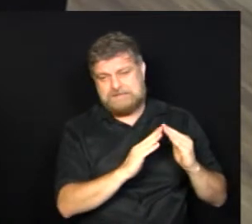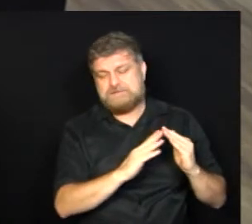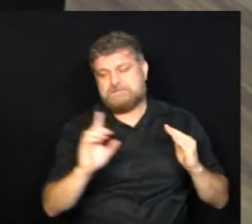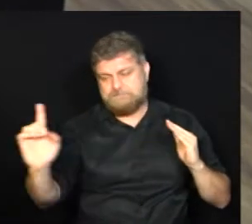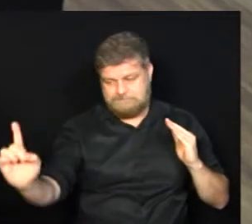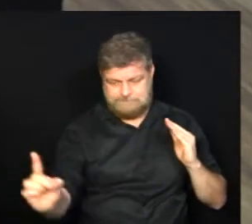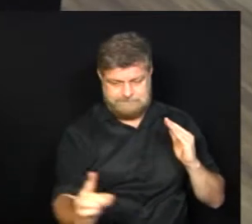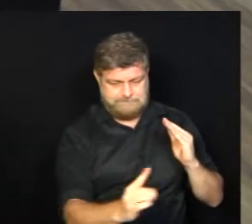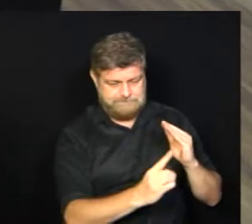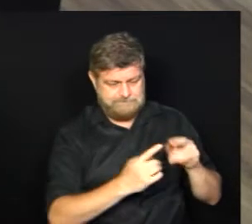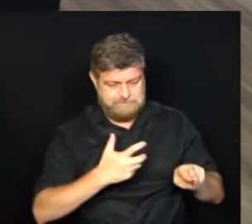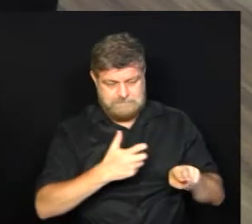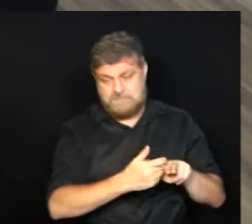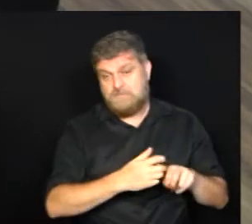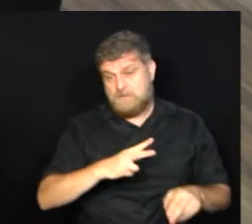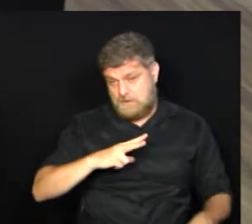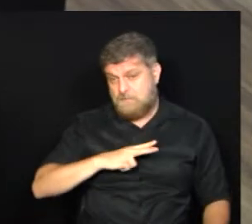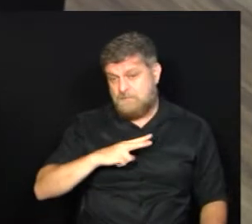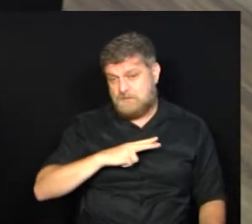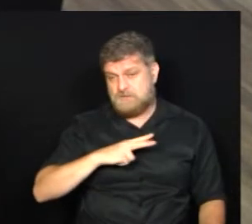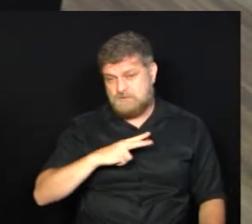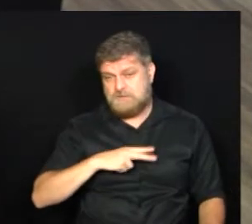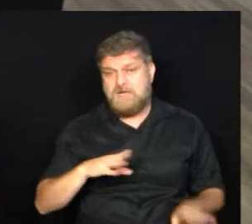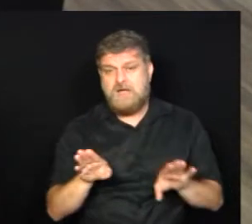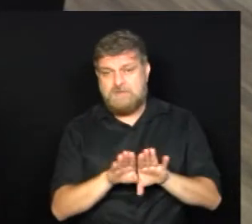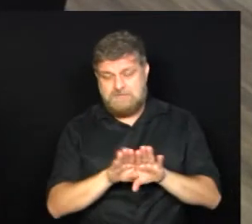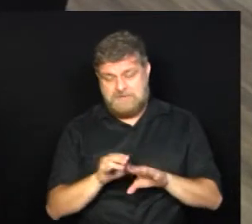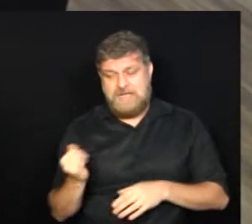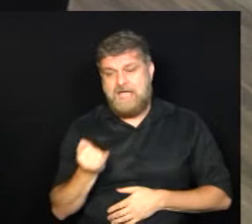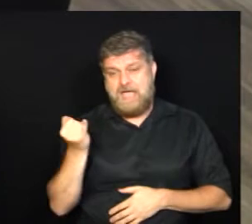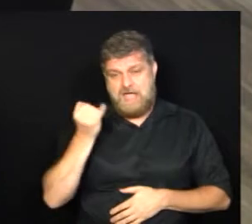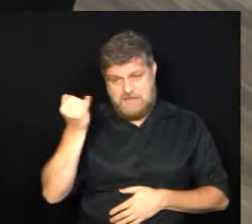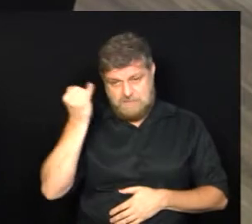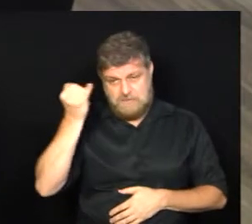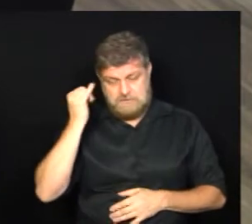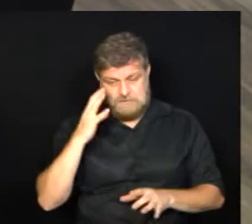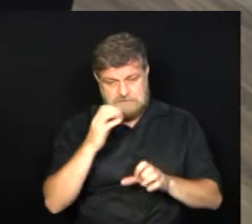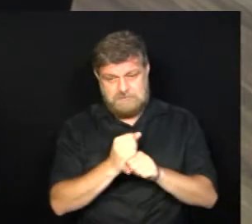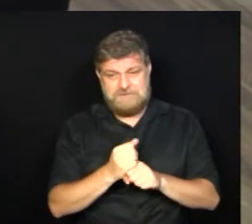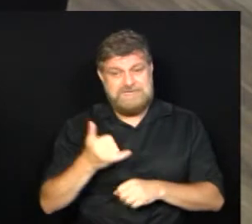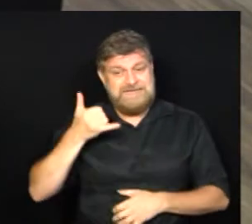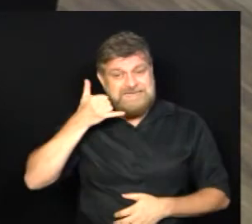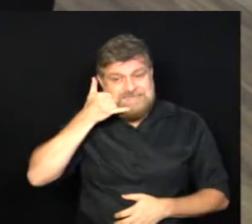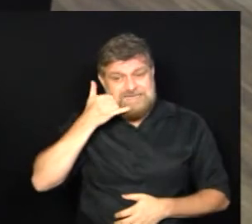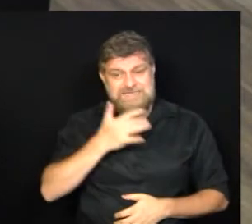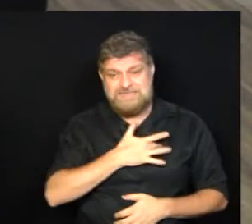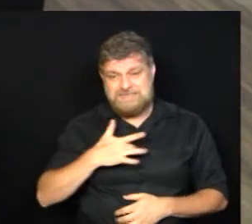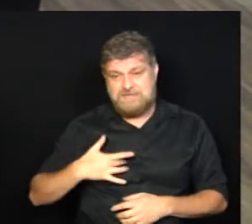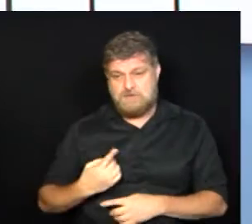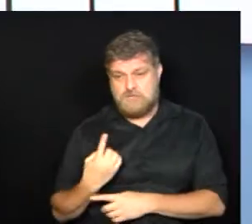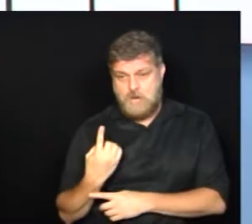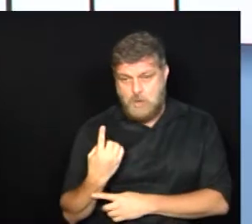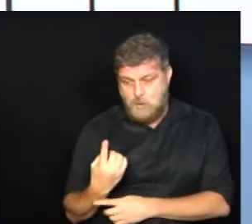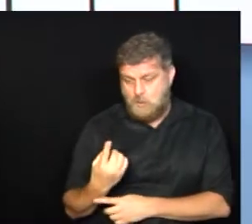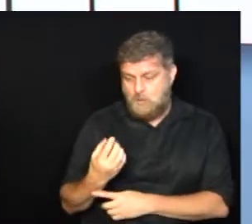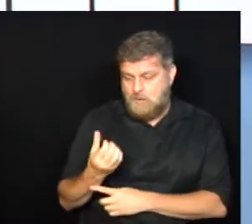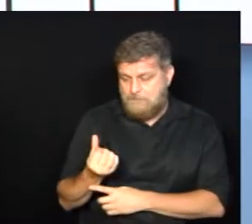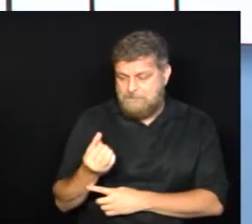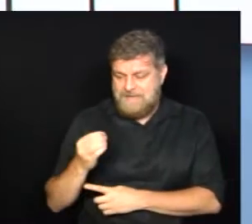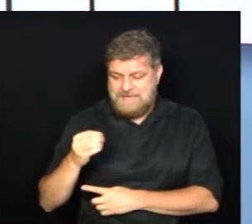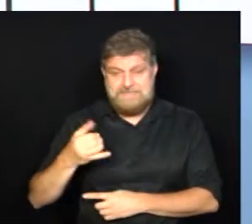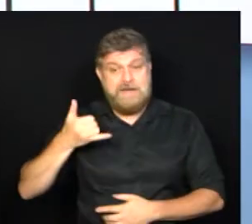é atendido na rede particular, mas esse mapeamento é importante. Então, o Disque Saúde 160 está